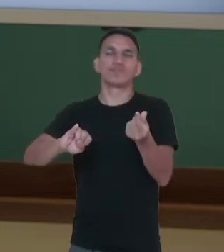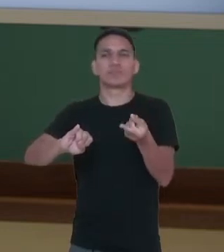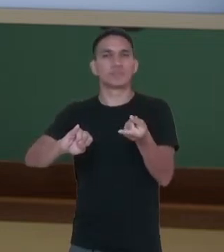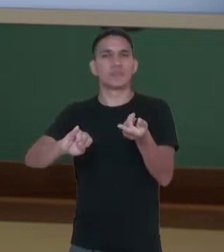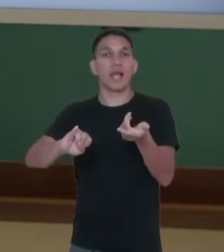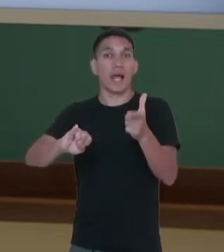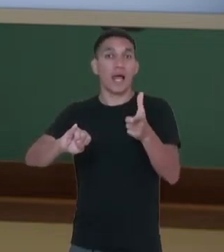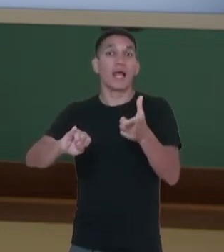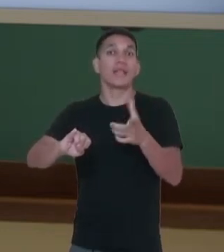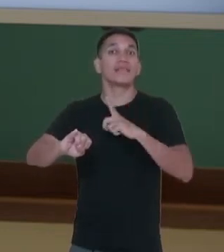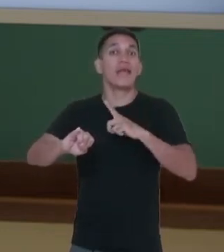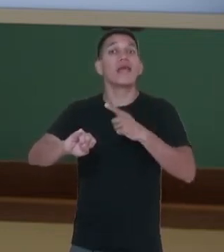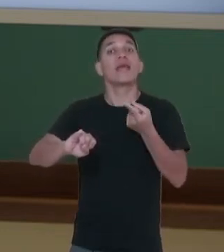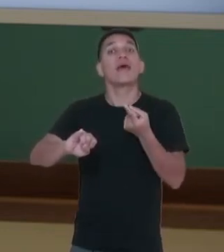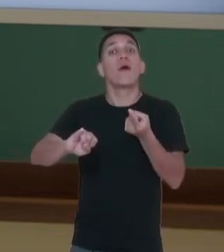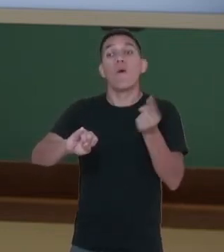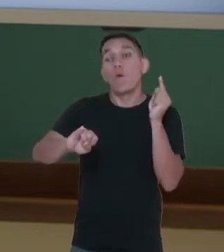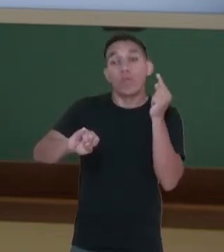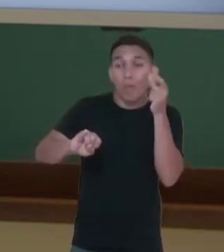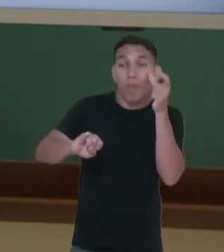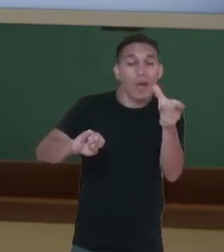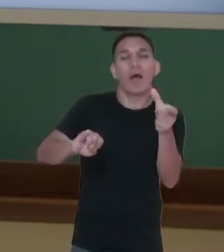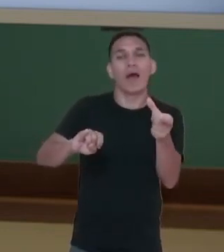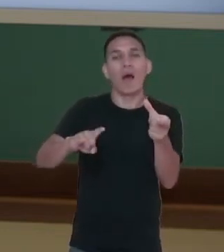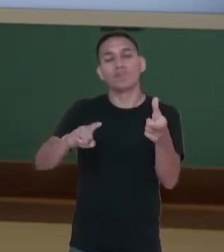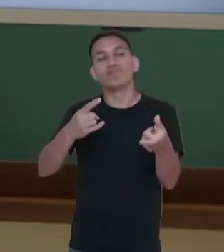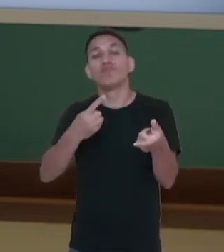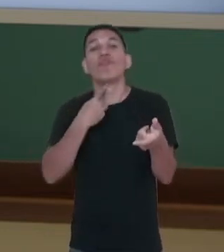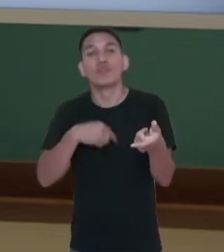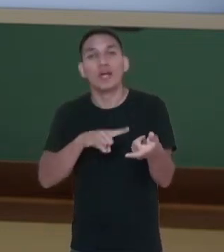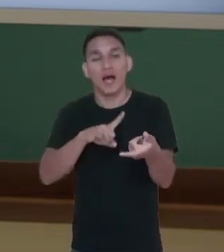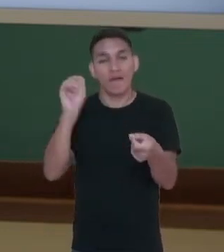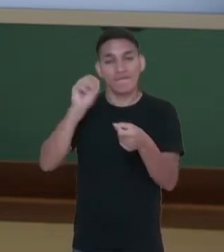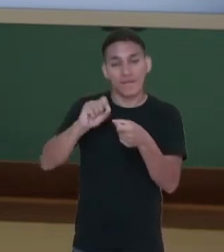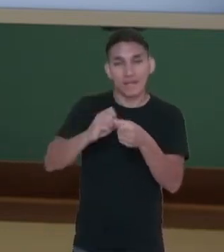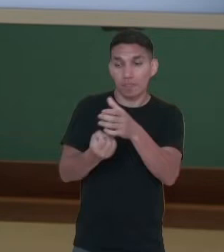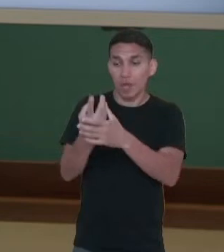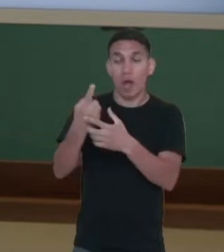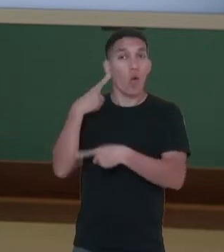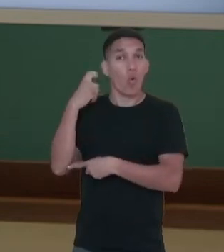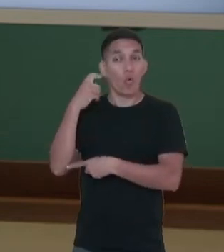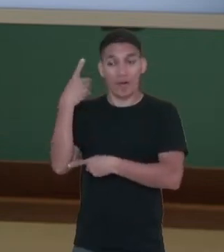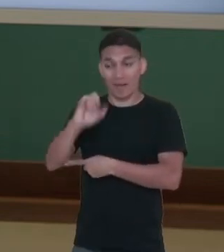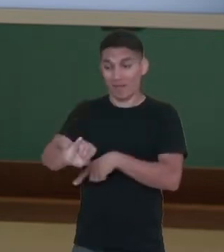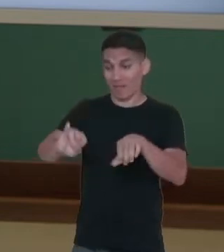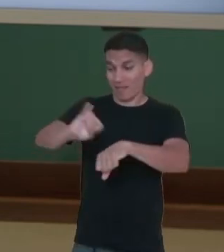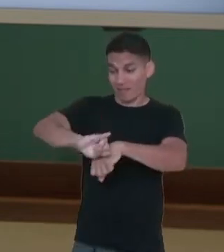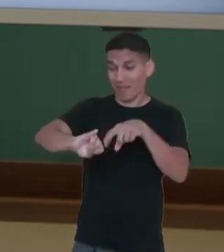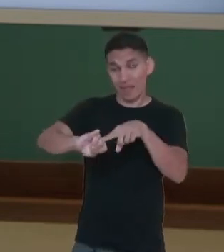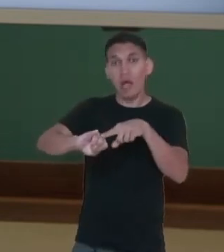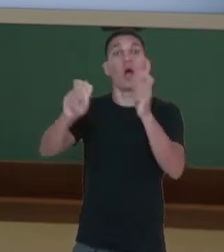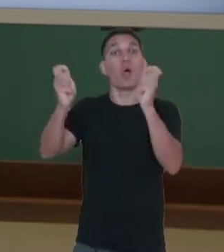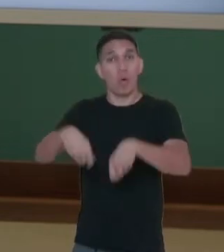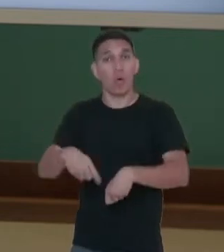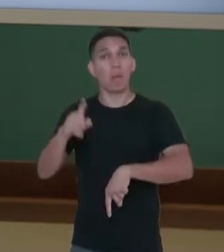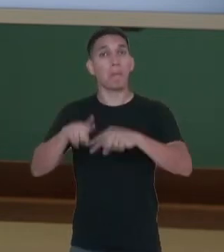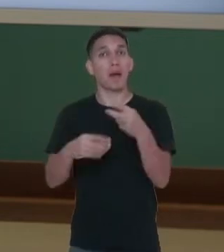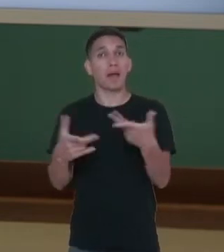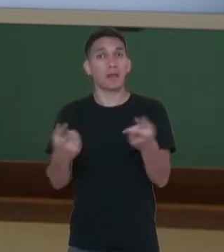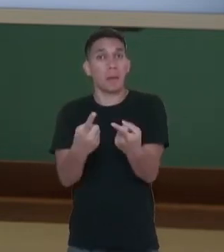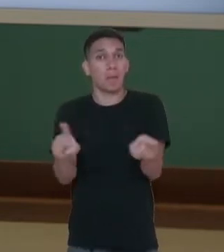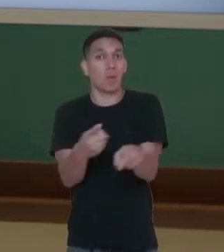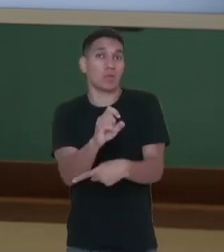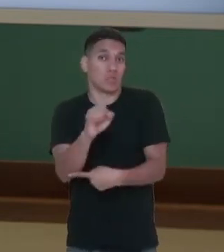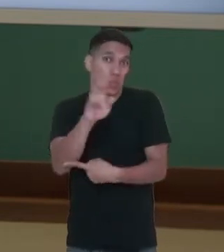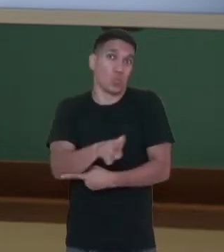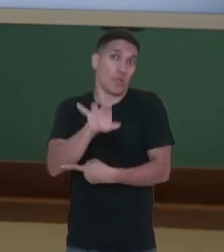de produzir som com ele, música, ele pode ser considerado um instrumento musical no momento em que você utiliza para